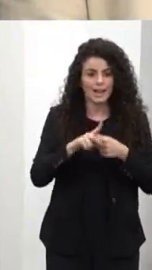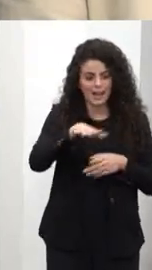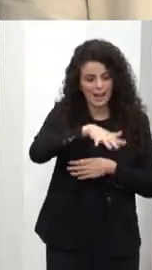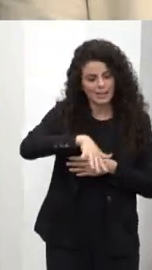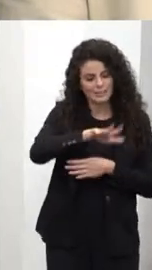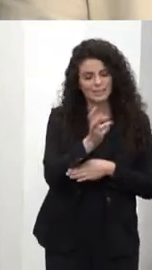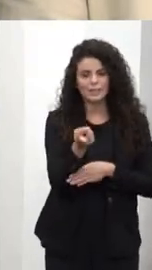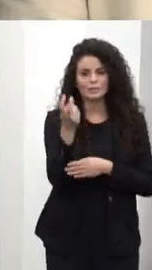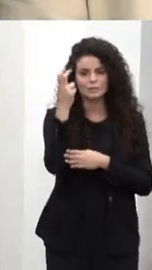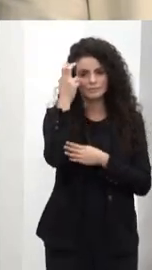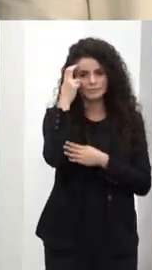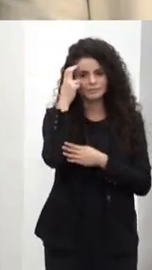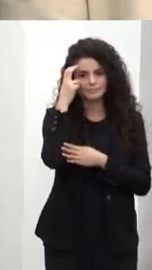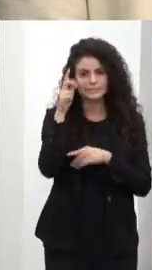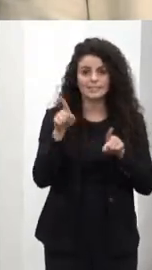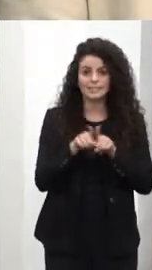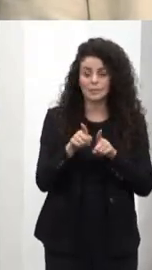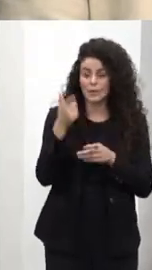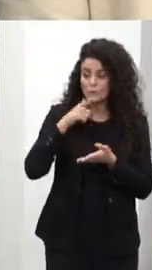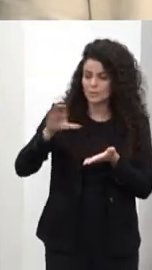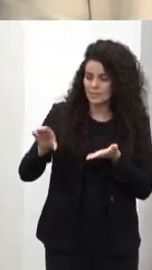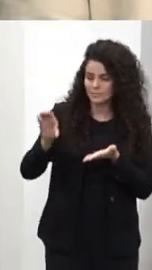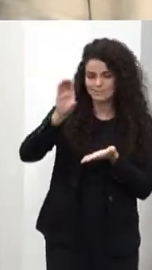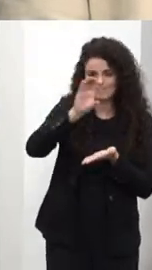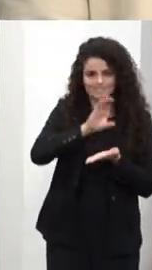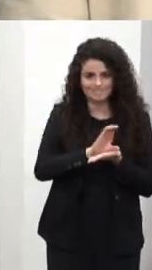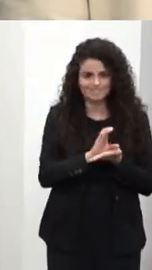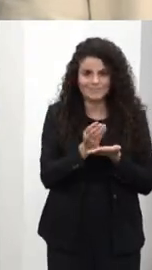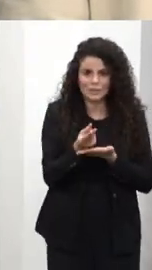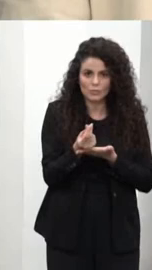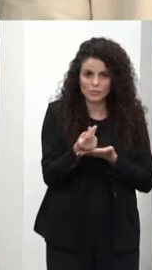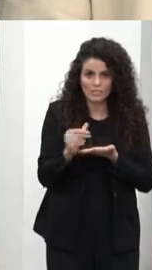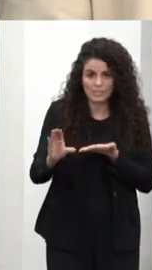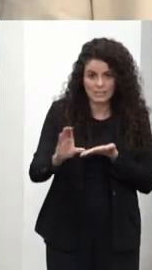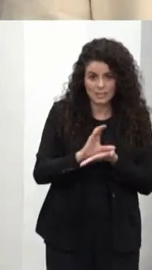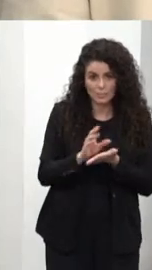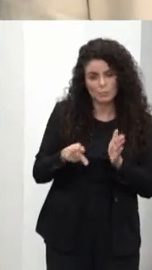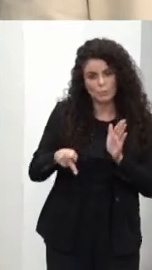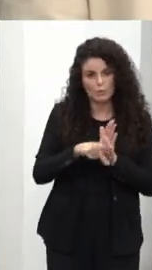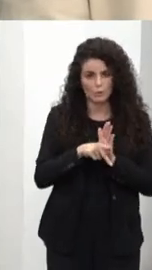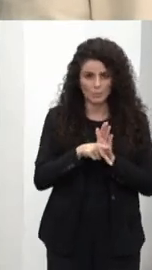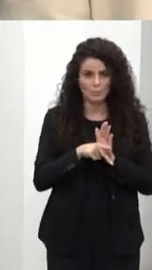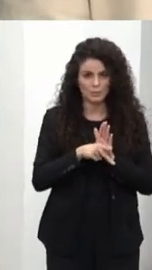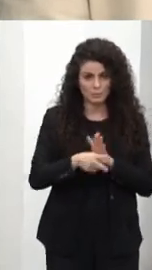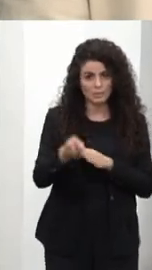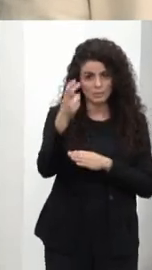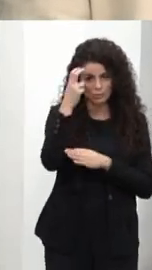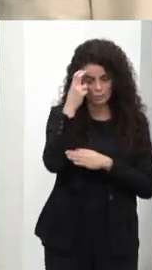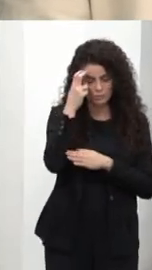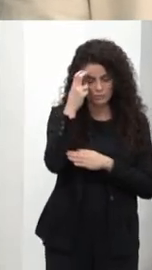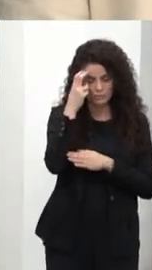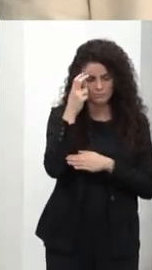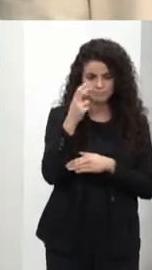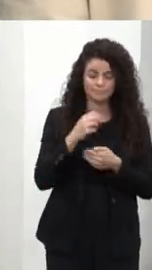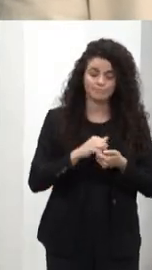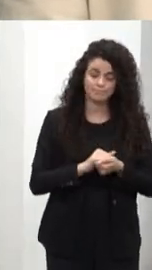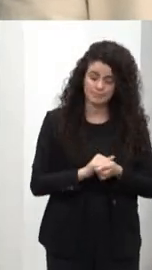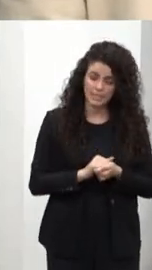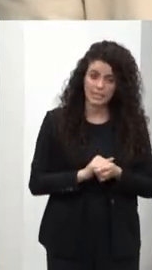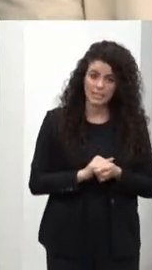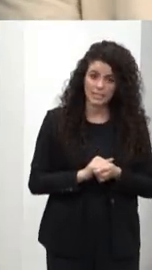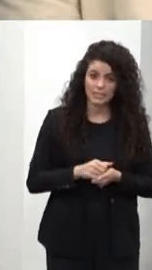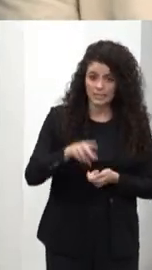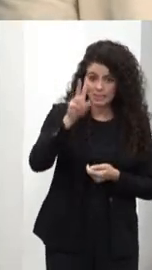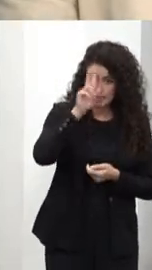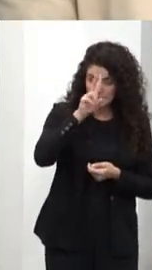e do financiamento da cultura e não vamos esquecer que na pandemia o primeiro recurso